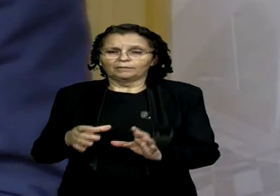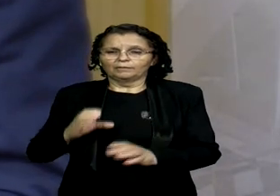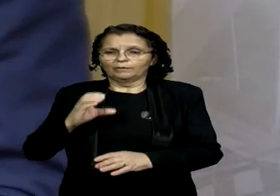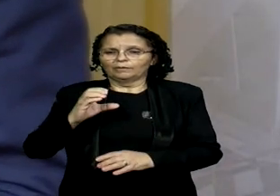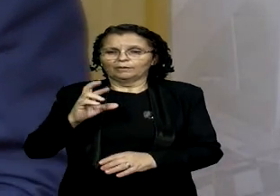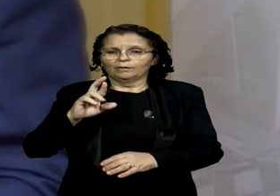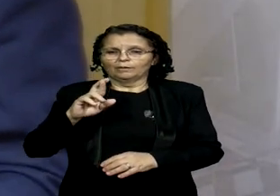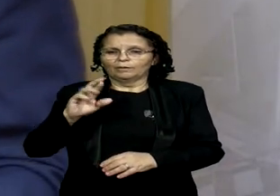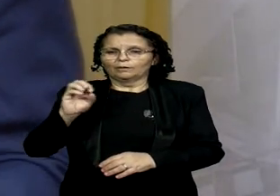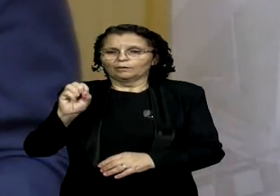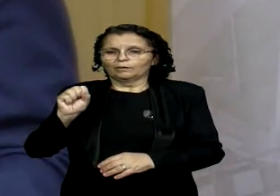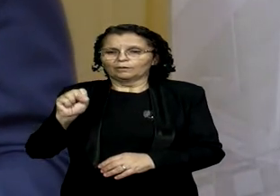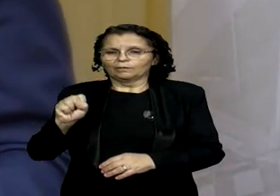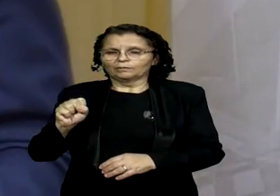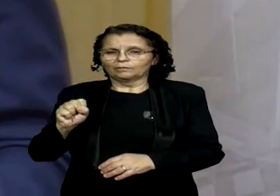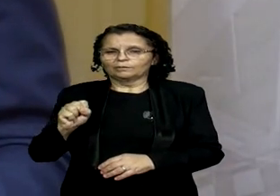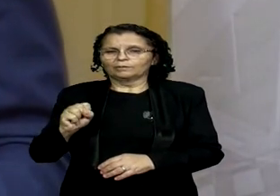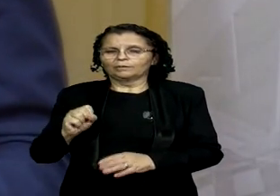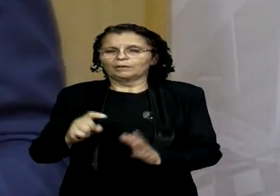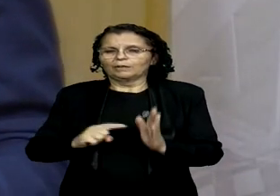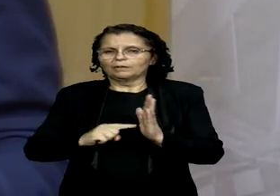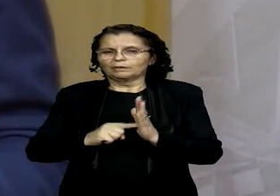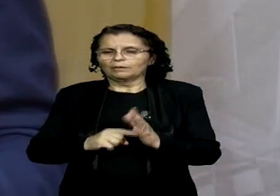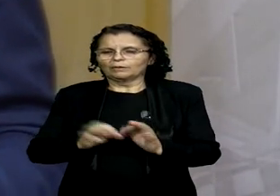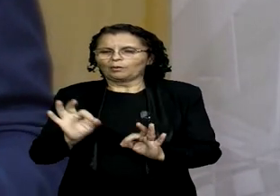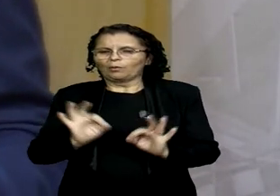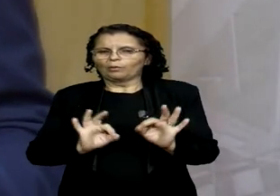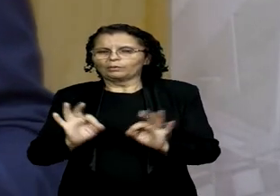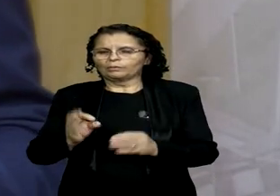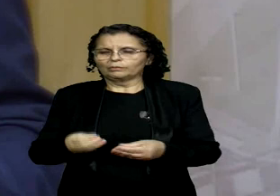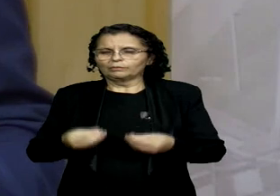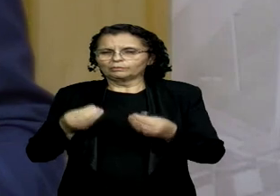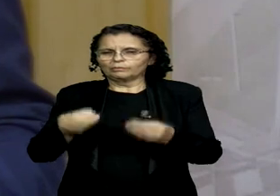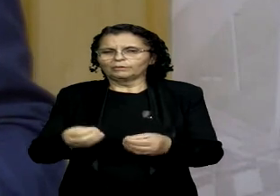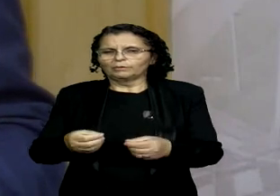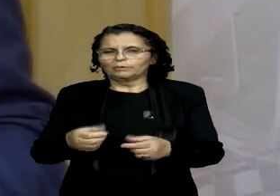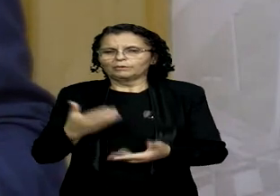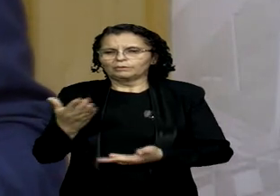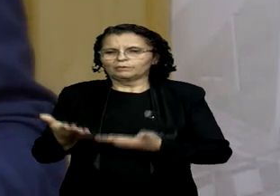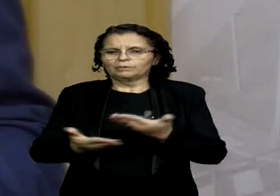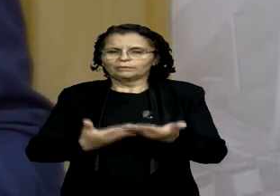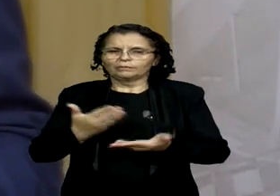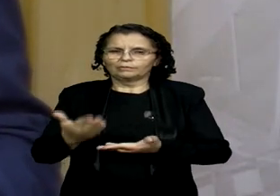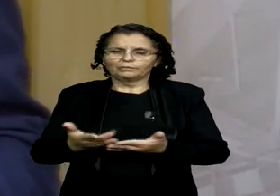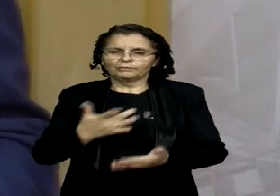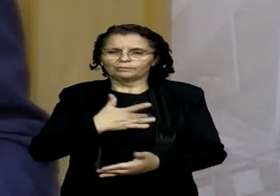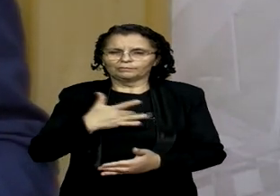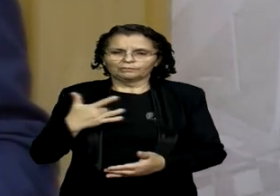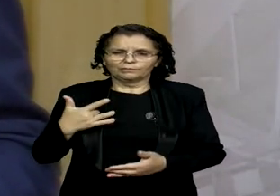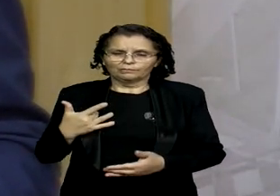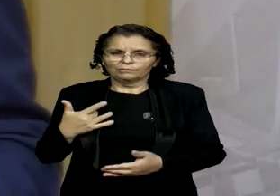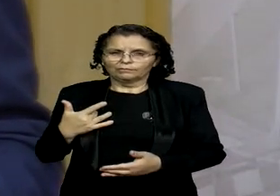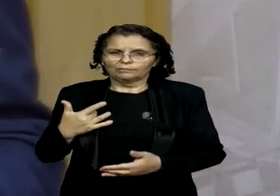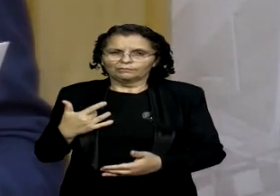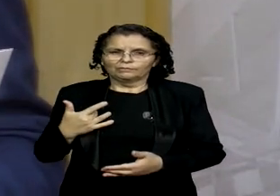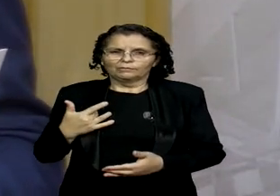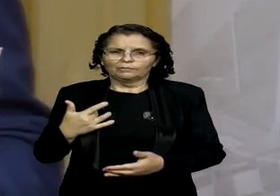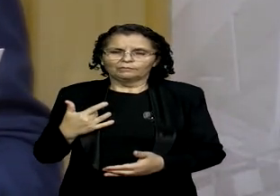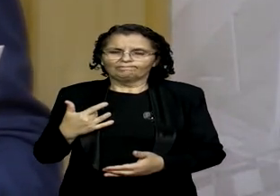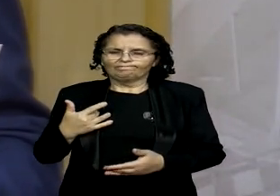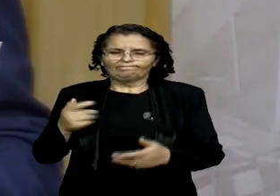CROSS, que é a Central de Reguladora de Ofertas de Serviços de Saúde, não